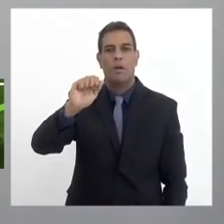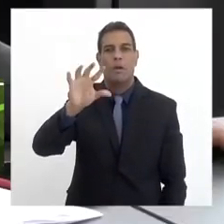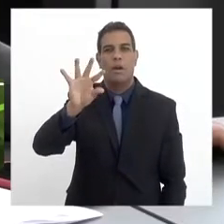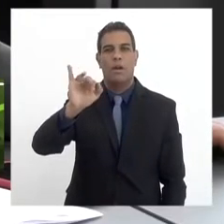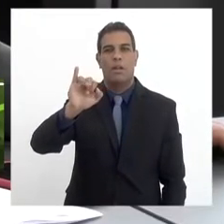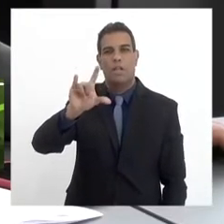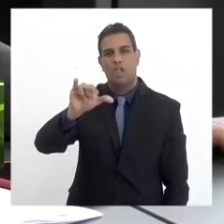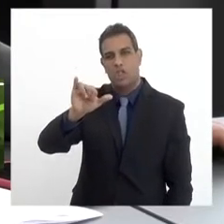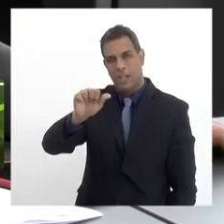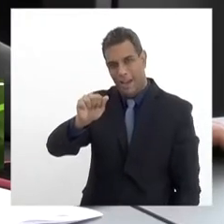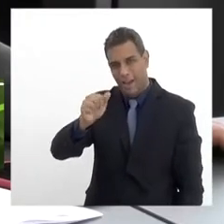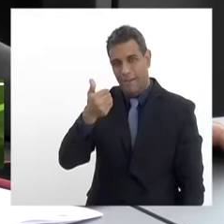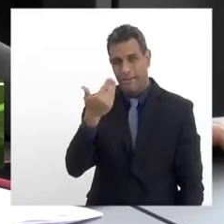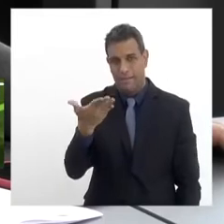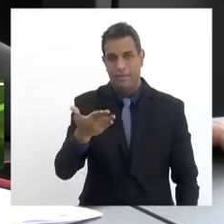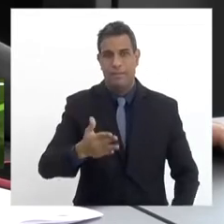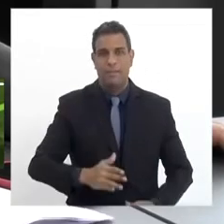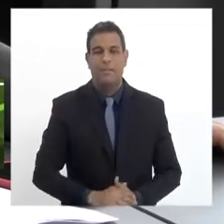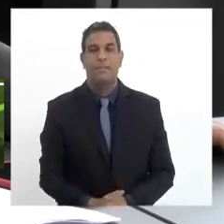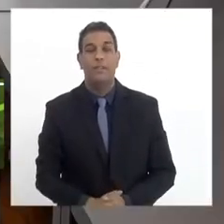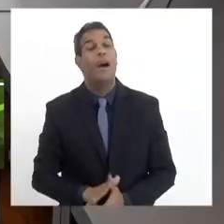Omulu.